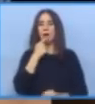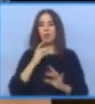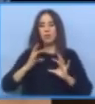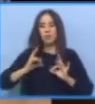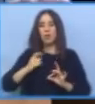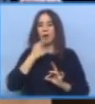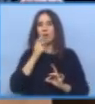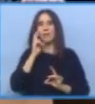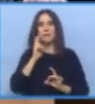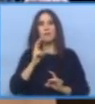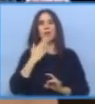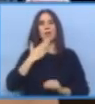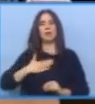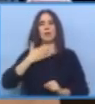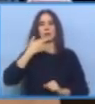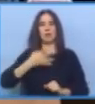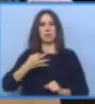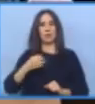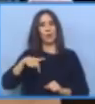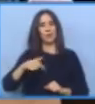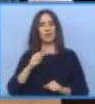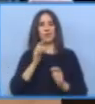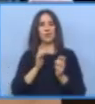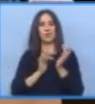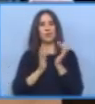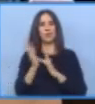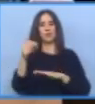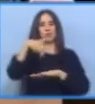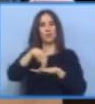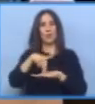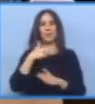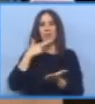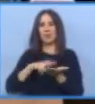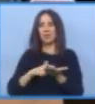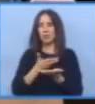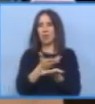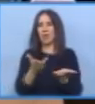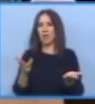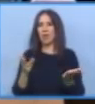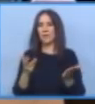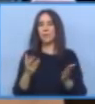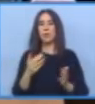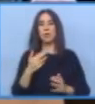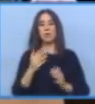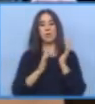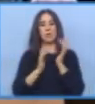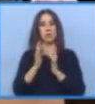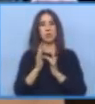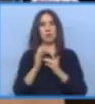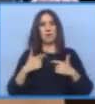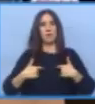preciso de ver para acreditar. E hoje Jesus aparece e esse tal realismo está bastante presente. É o próprio Cristo que diz,